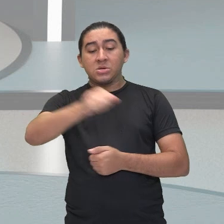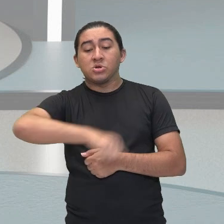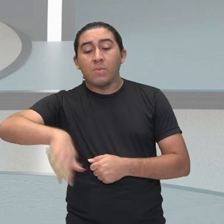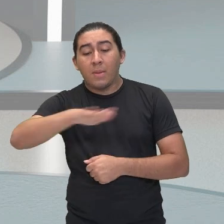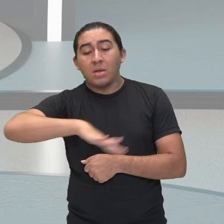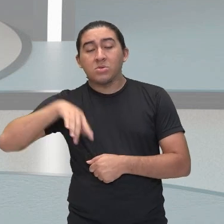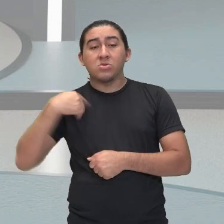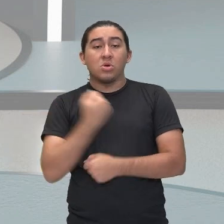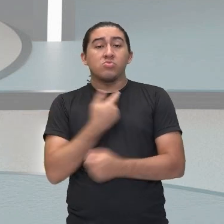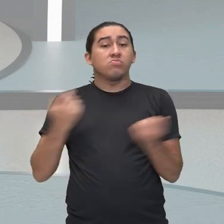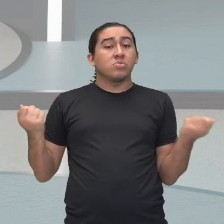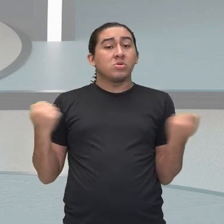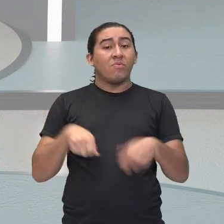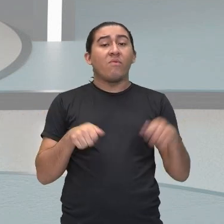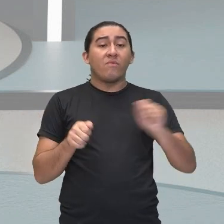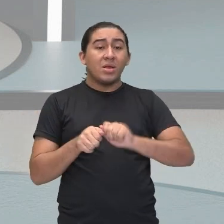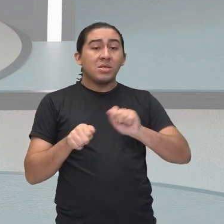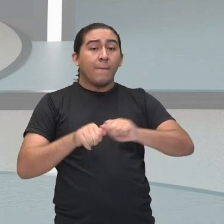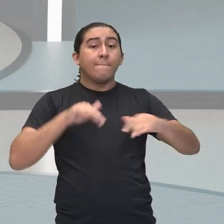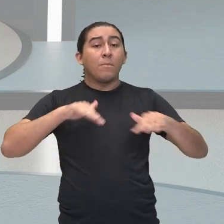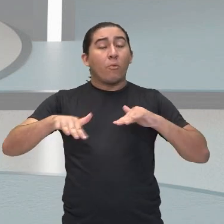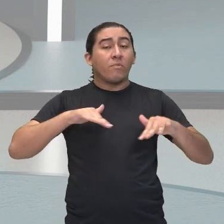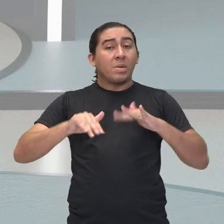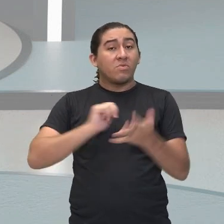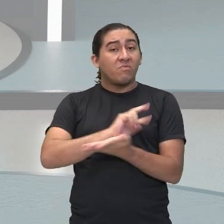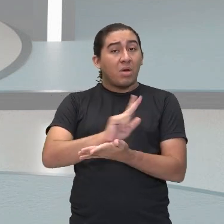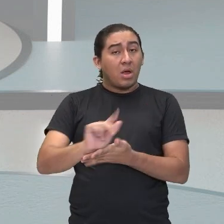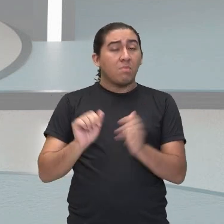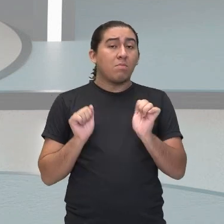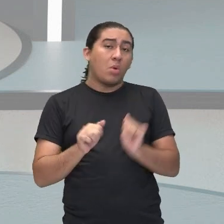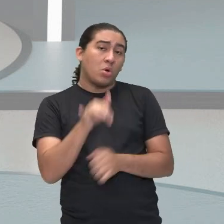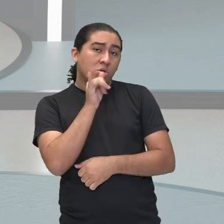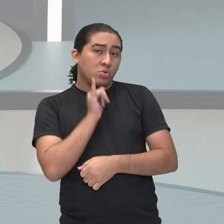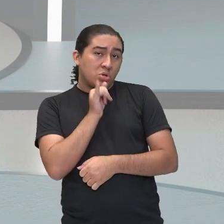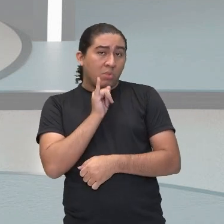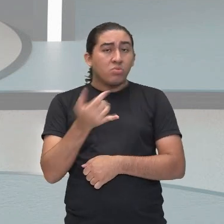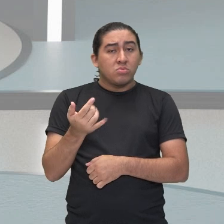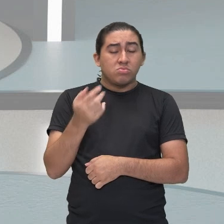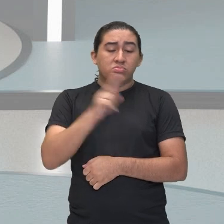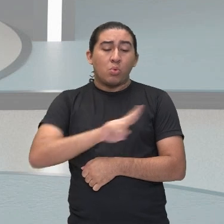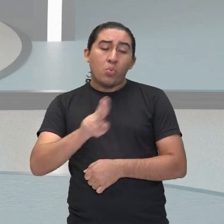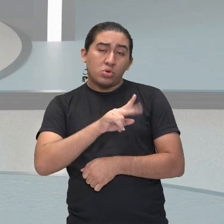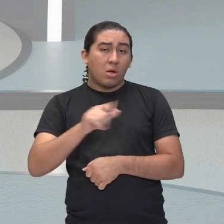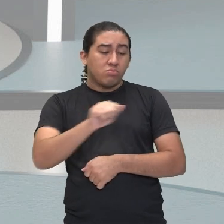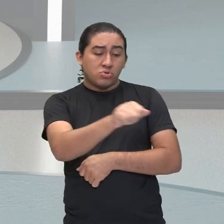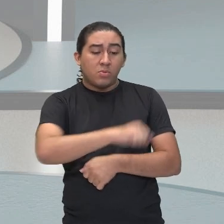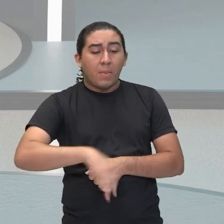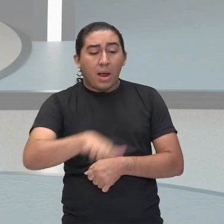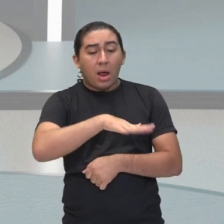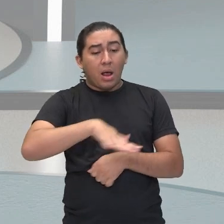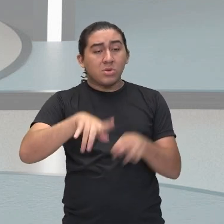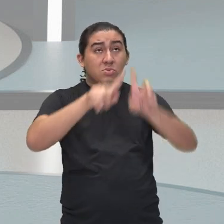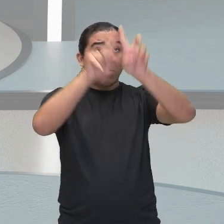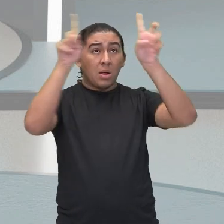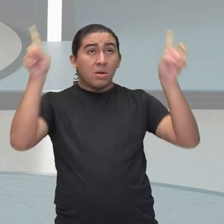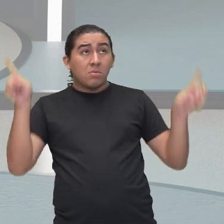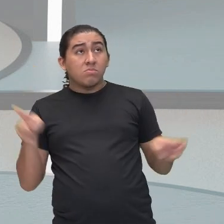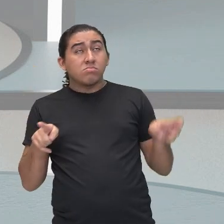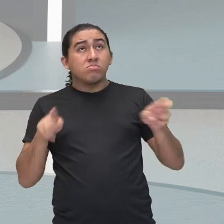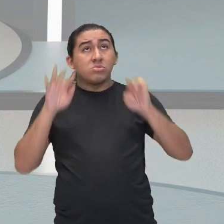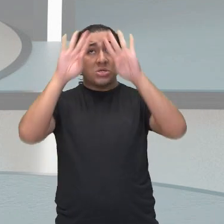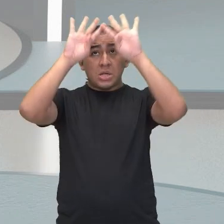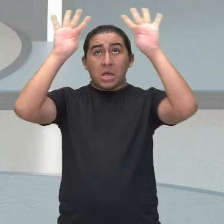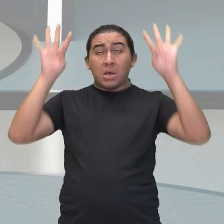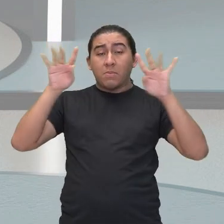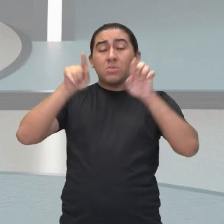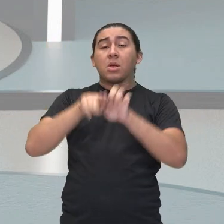de movimento, né? Um movimento utilizando os planos, os níveis. E claro, entendendo